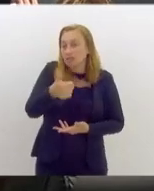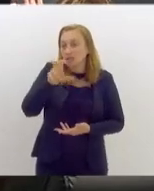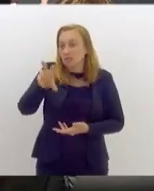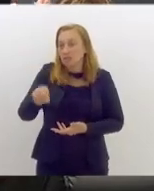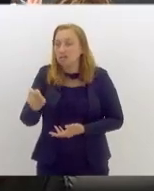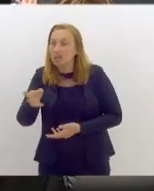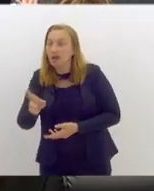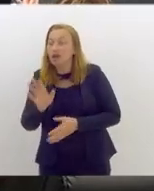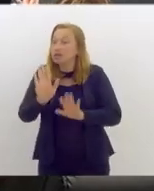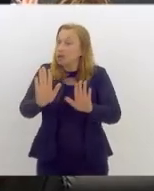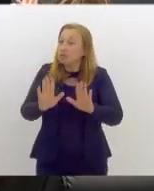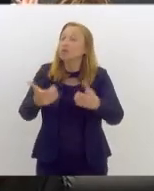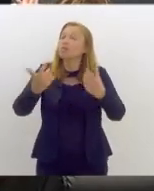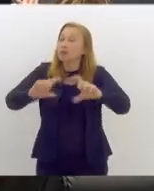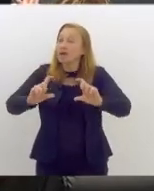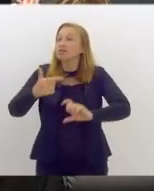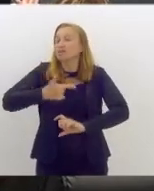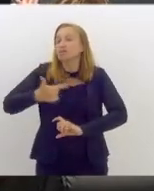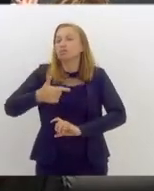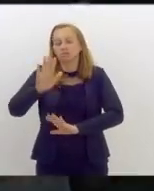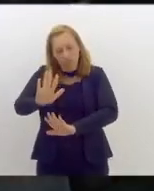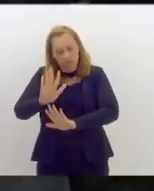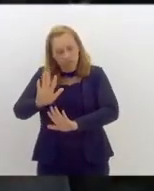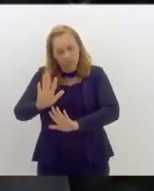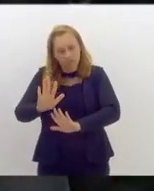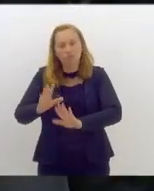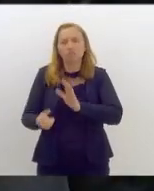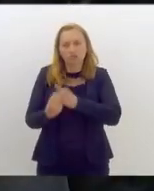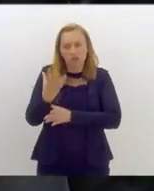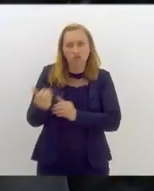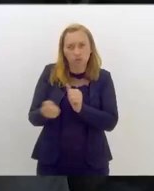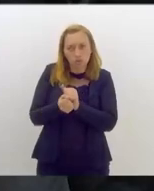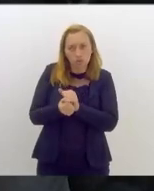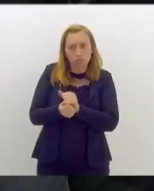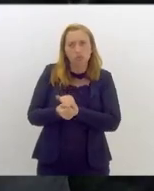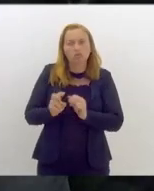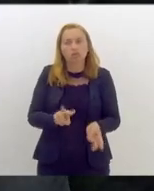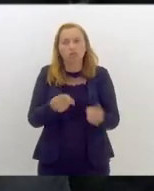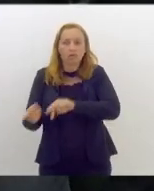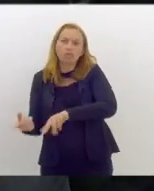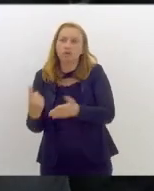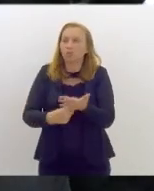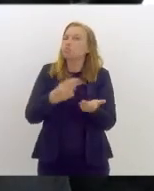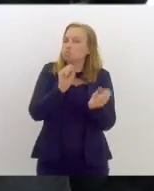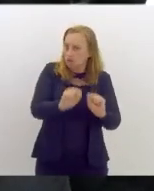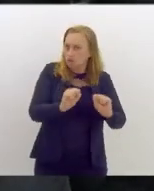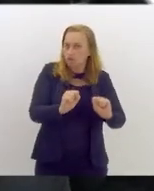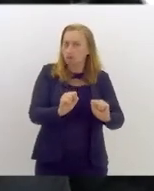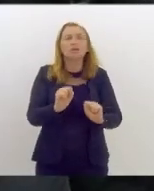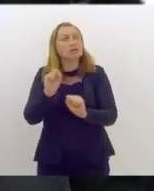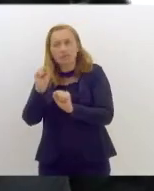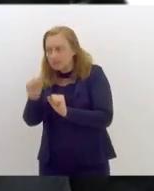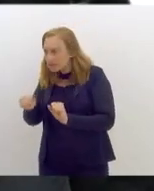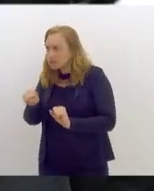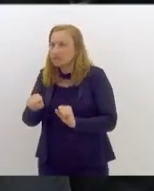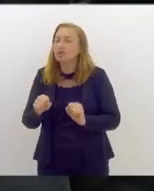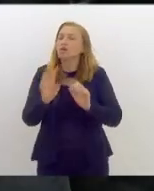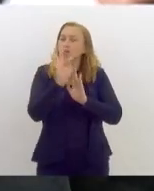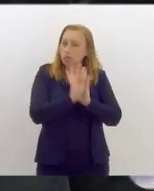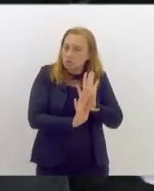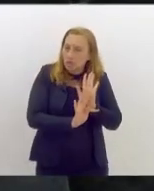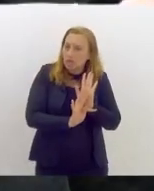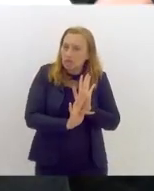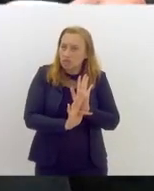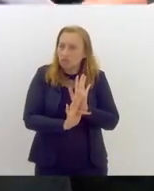parágrafo segundo seu presidente não mas não mas olha só vamos construir então tô encaminhando um acordo é possível Claro o texto do